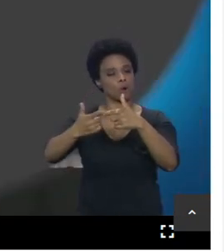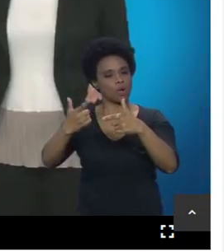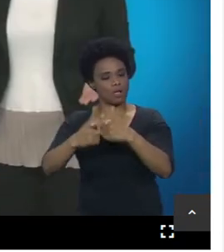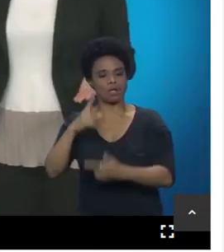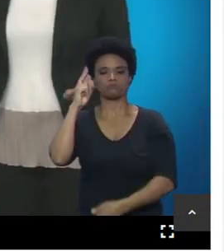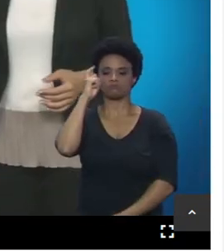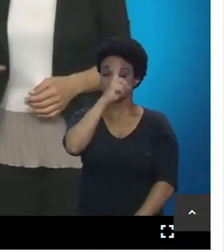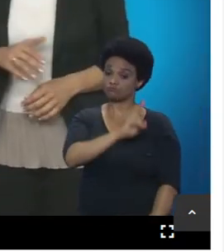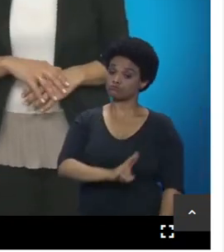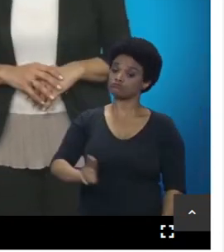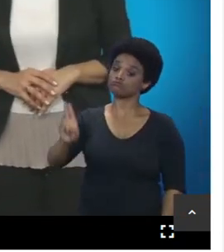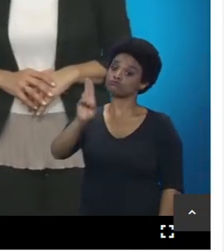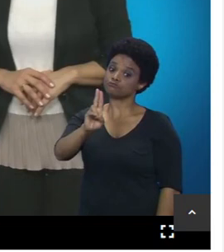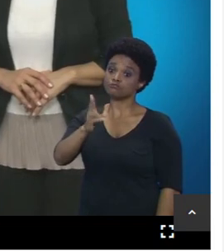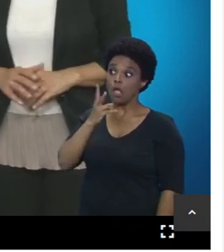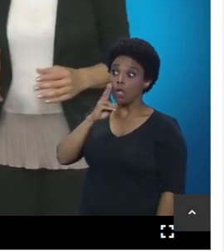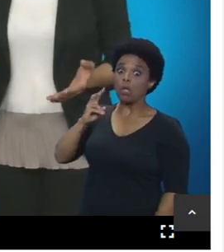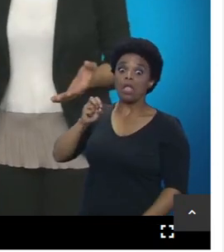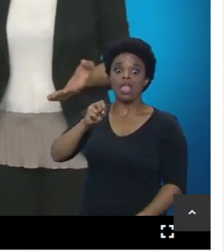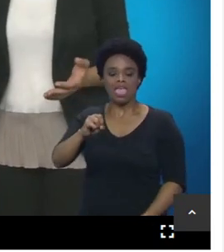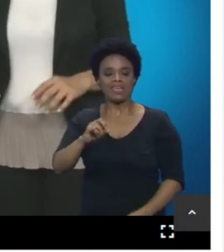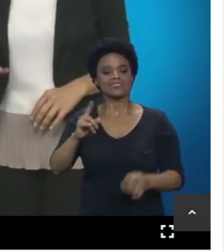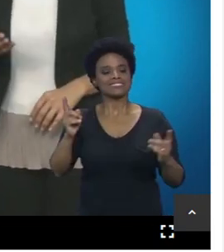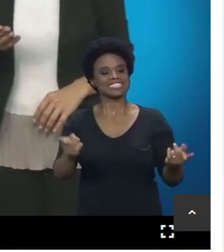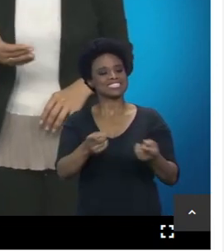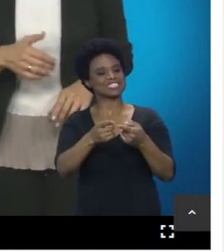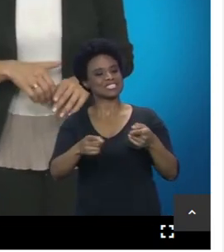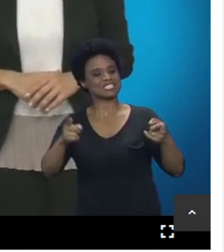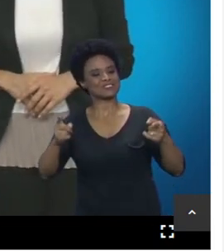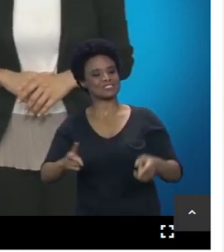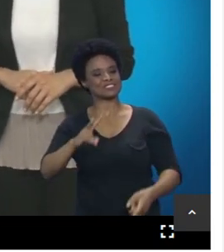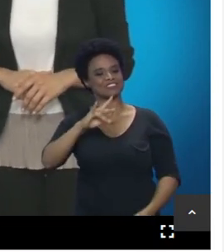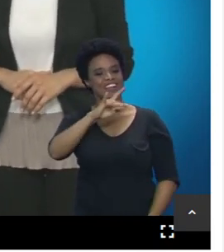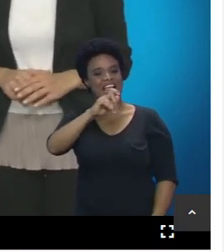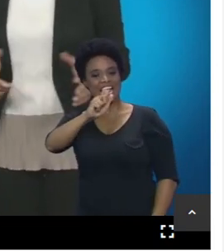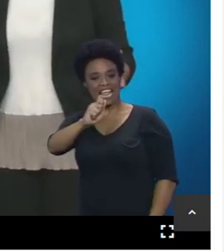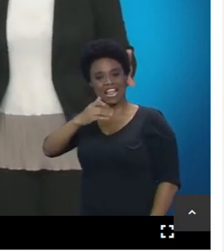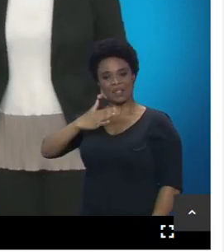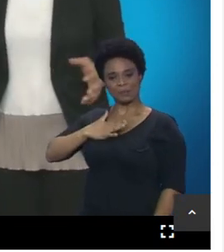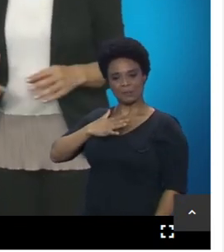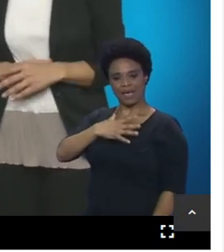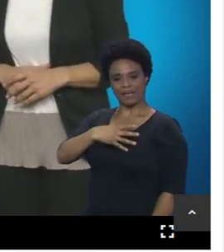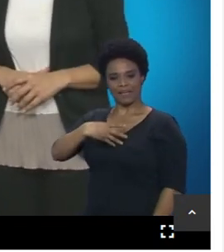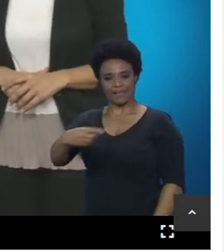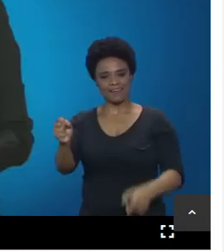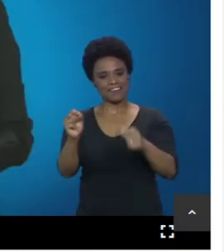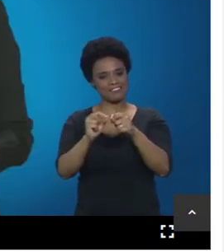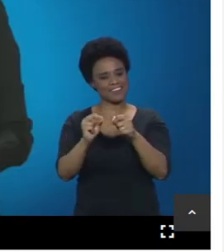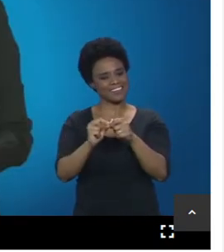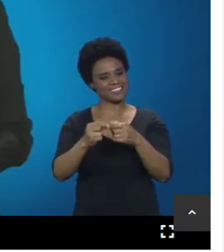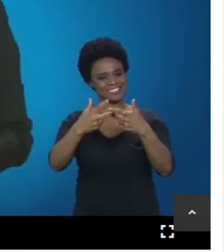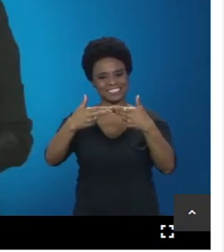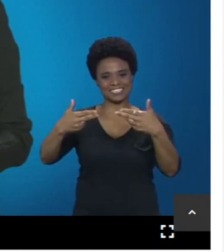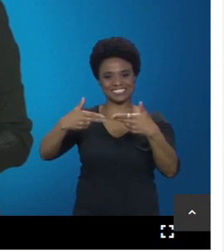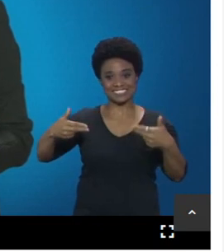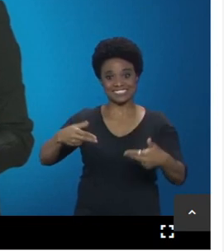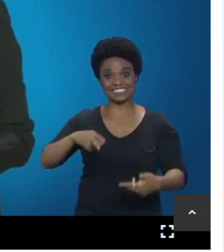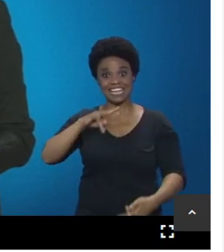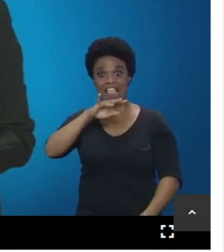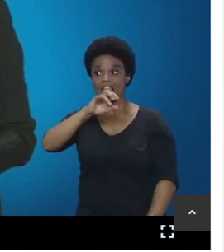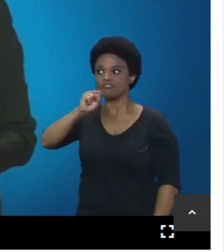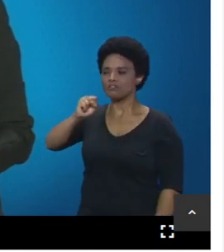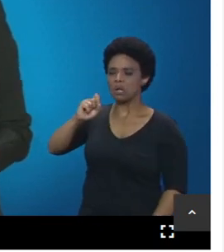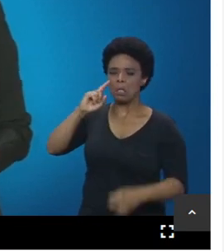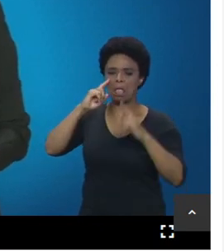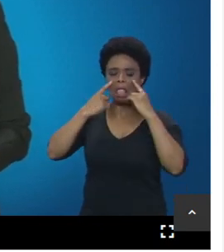uso. Olha só, quem diria que a música de Vinícius e a curiosidade do Chico me levariam tão longe? Vixe, ele tá